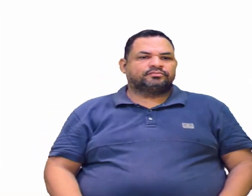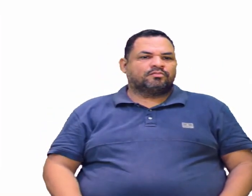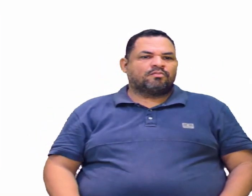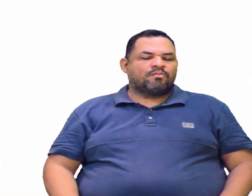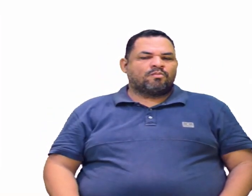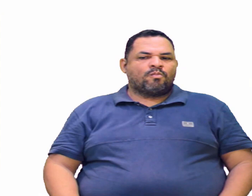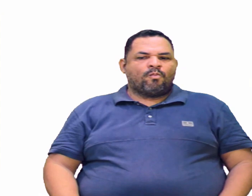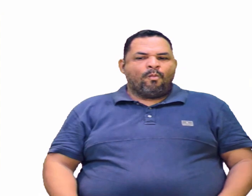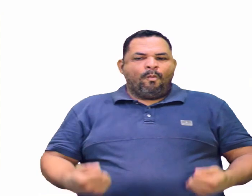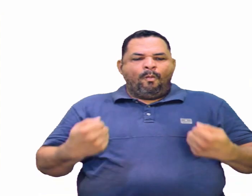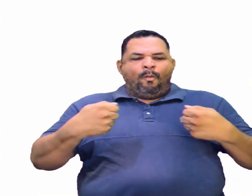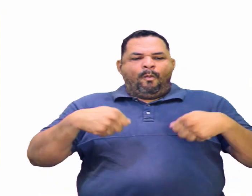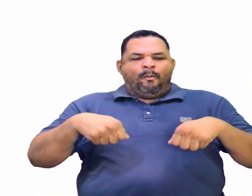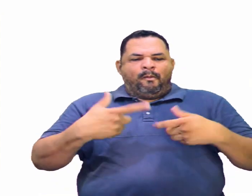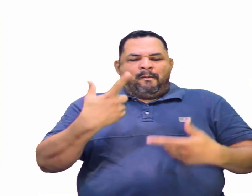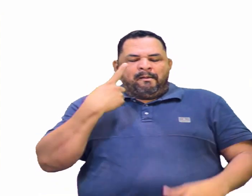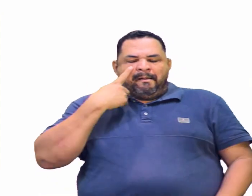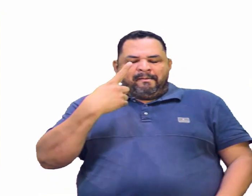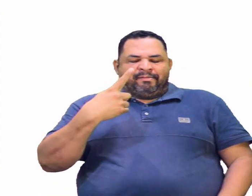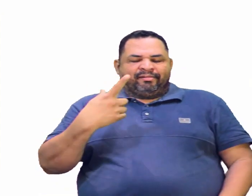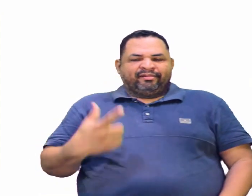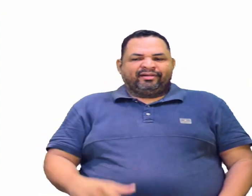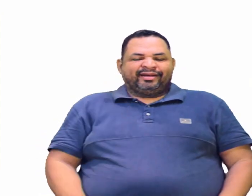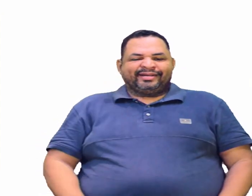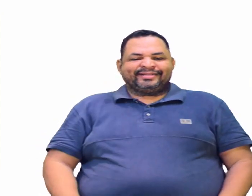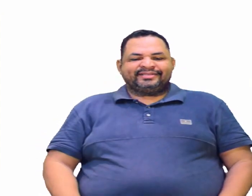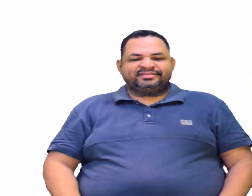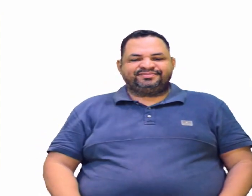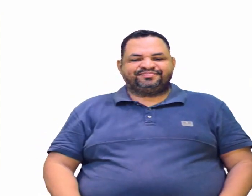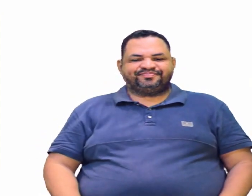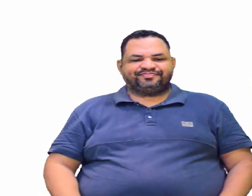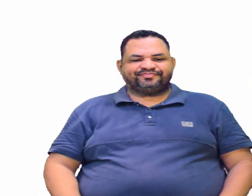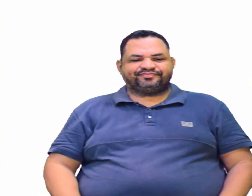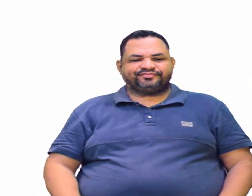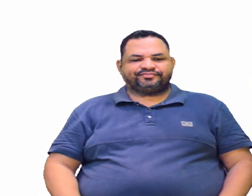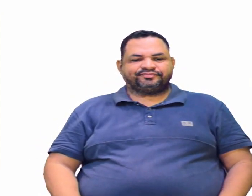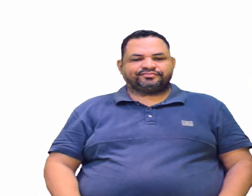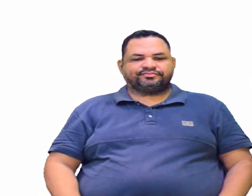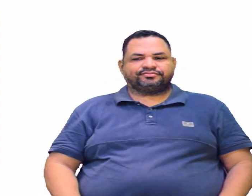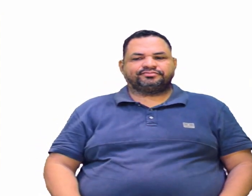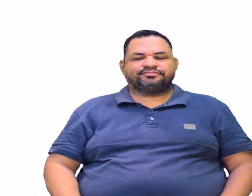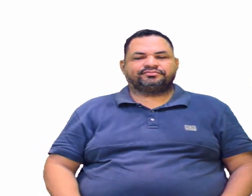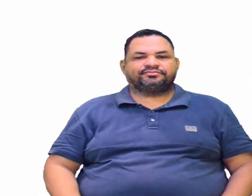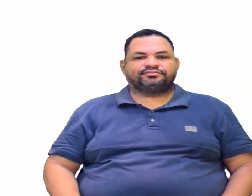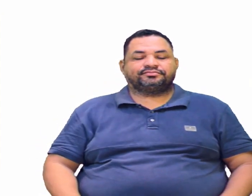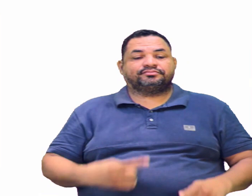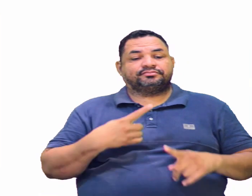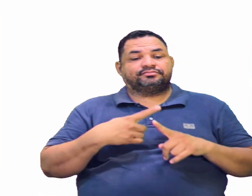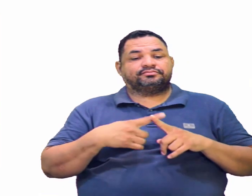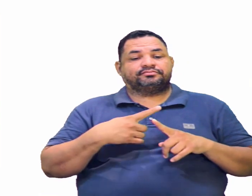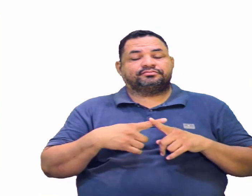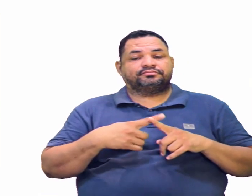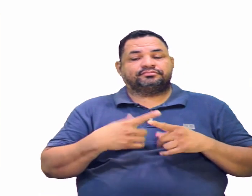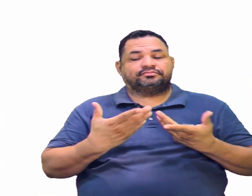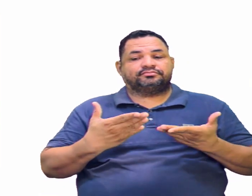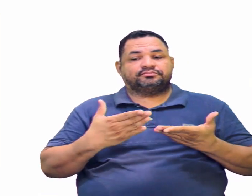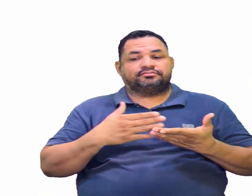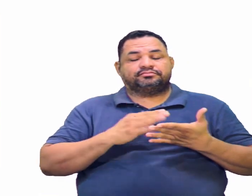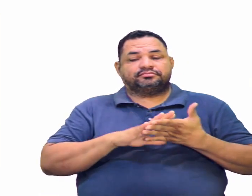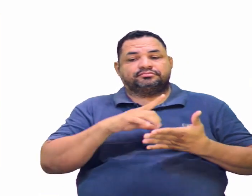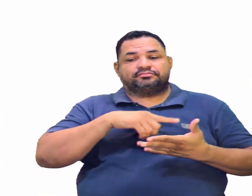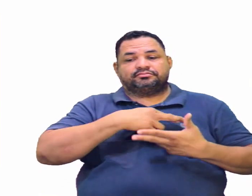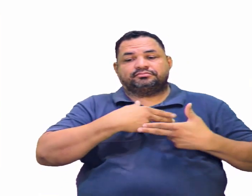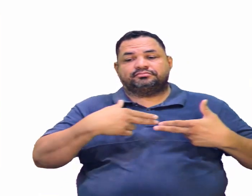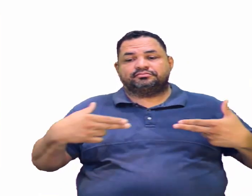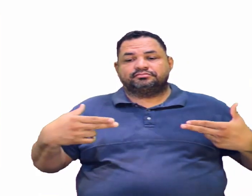essa possibilidade aqui que apareceu, né? Devido ao advento da internet, porque tem muitas coisas,